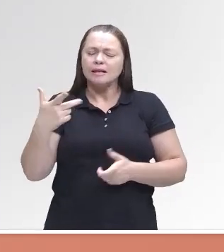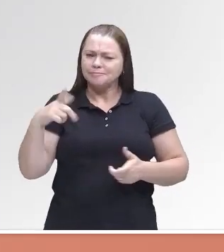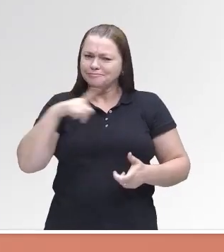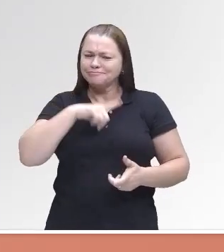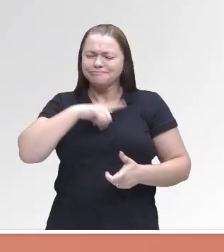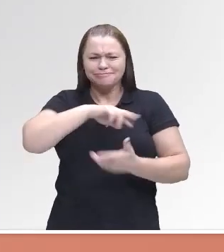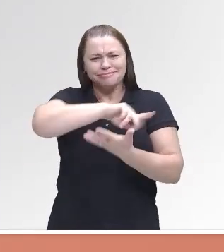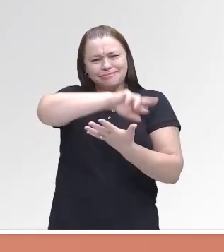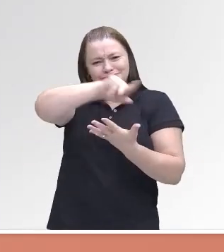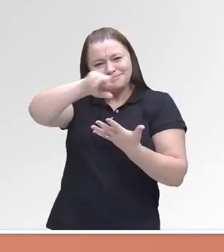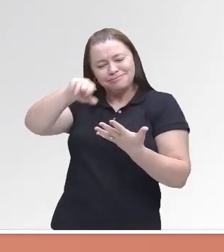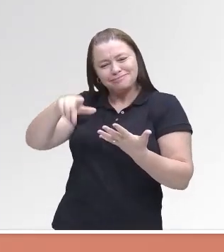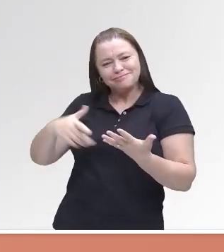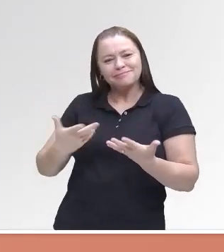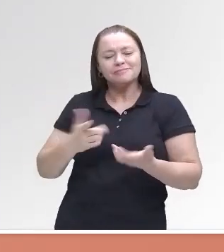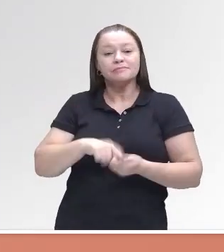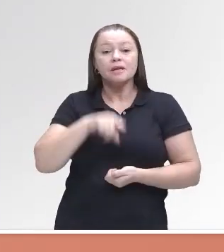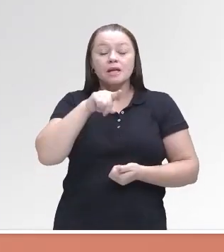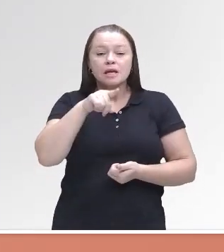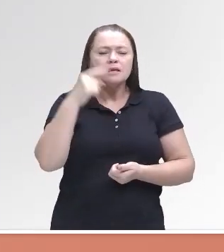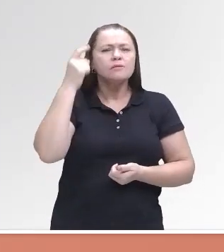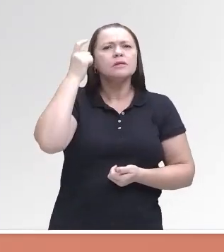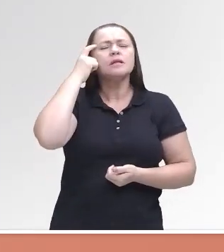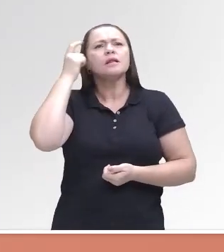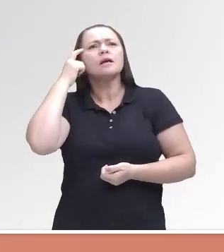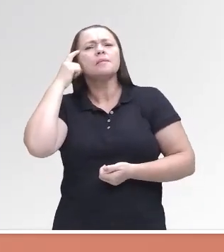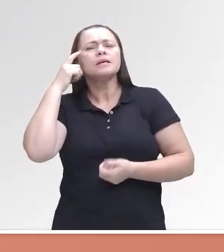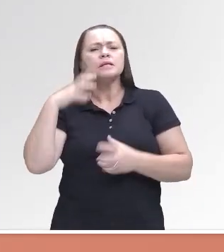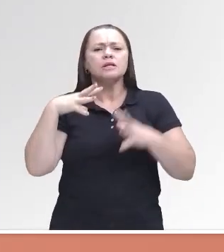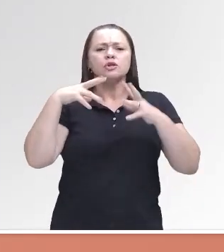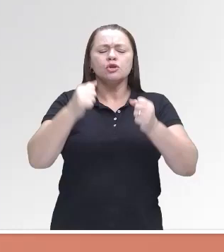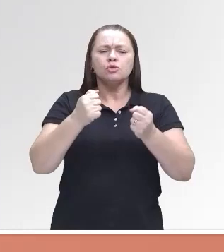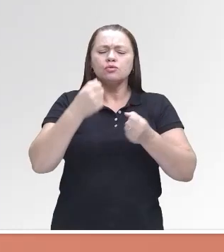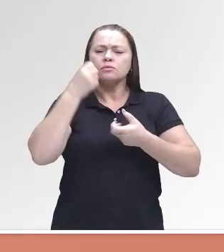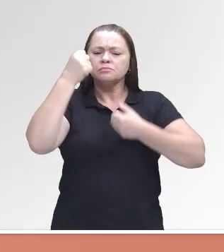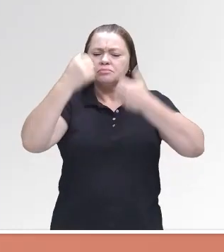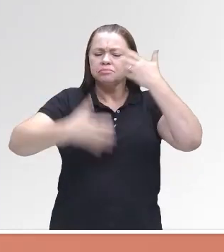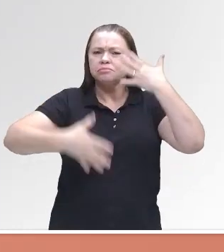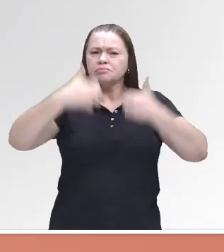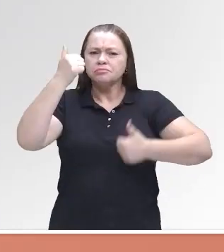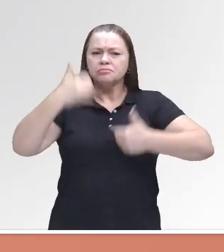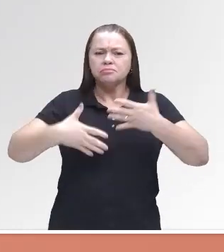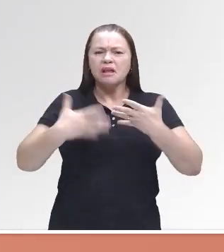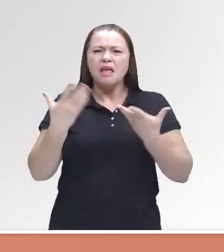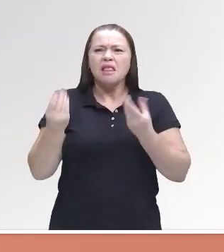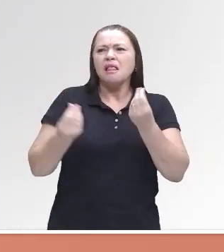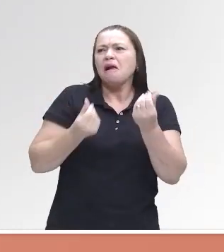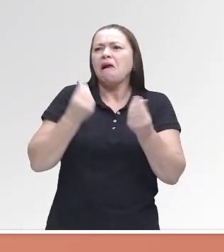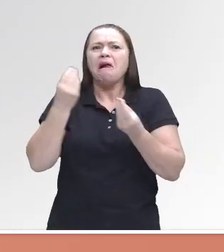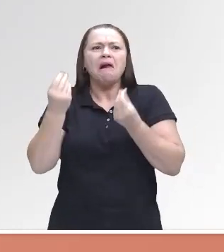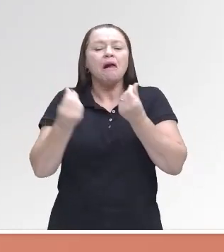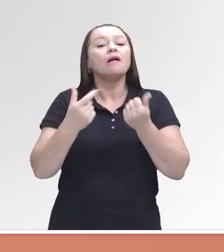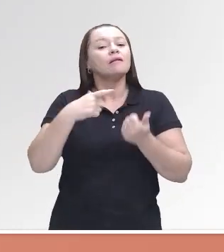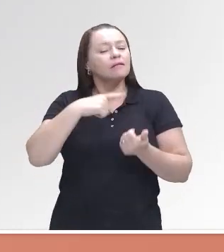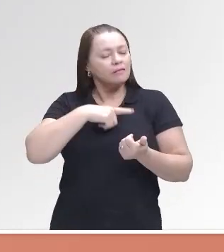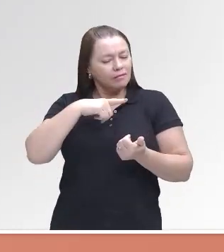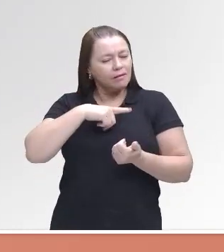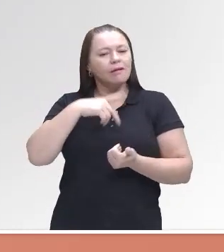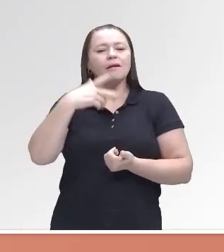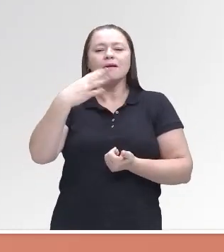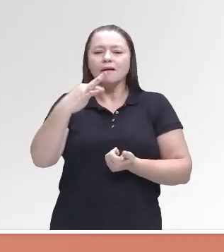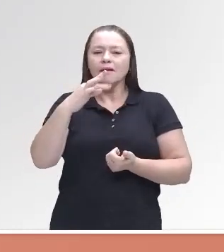rapaz. Se você está pensando que tudo que eu estou falando é muito nhenhenhenhen, tem tupi